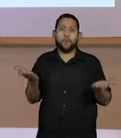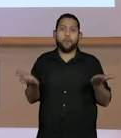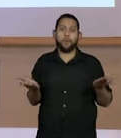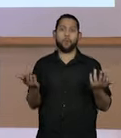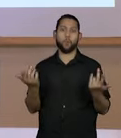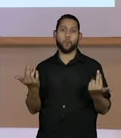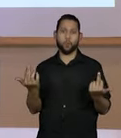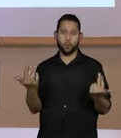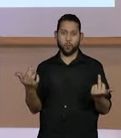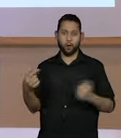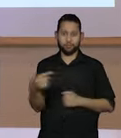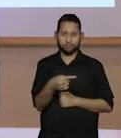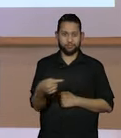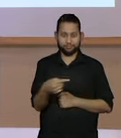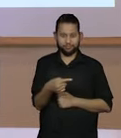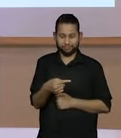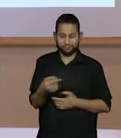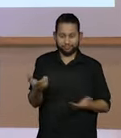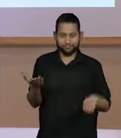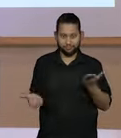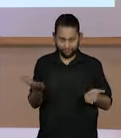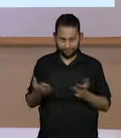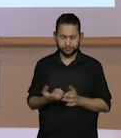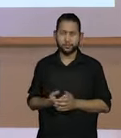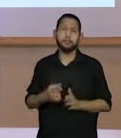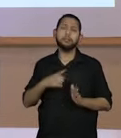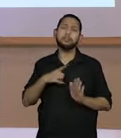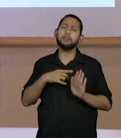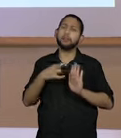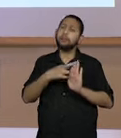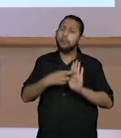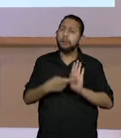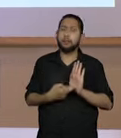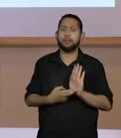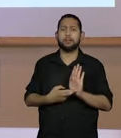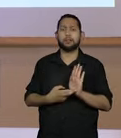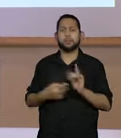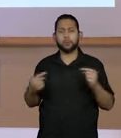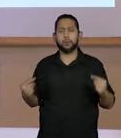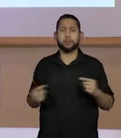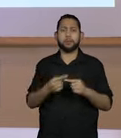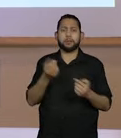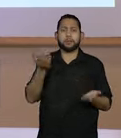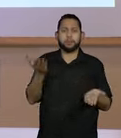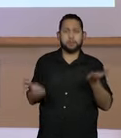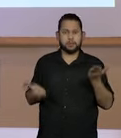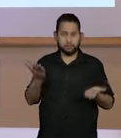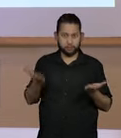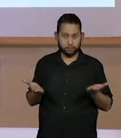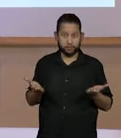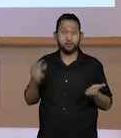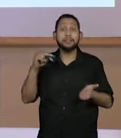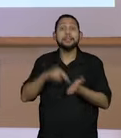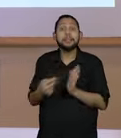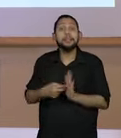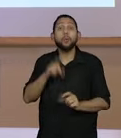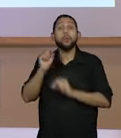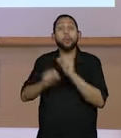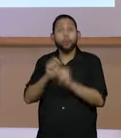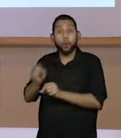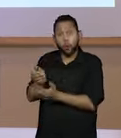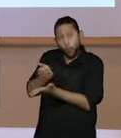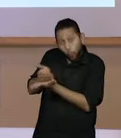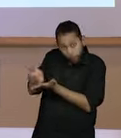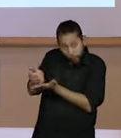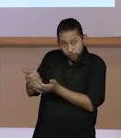algumas regrinhas que o pessoal usa como regra para balancear, que também pode seguir outra ordem. Qual